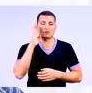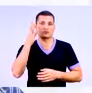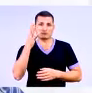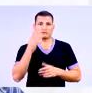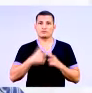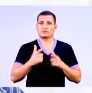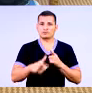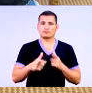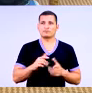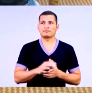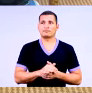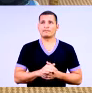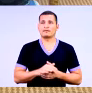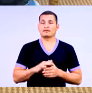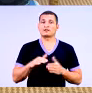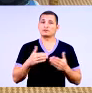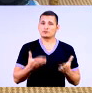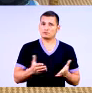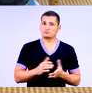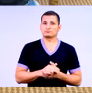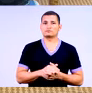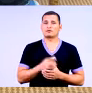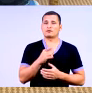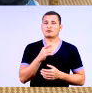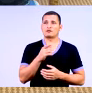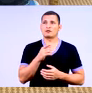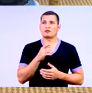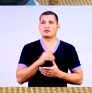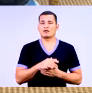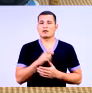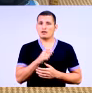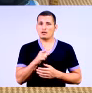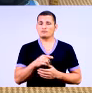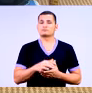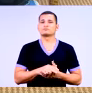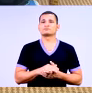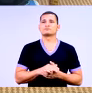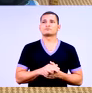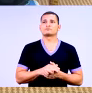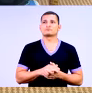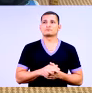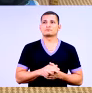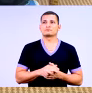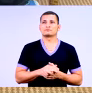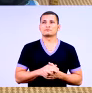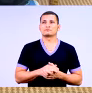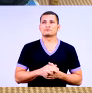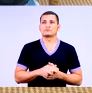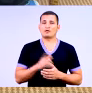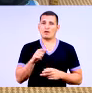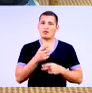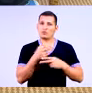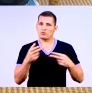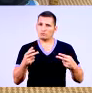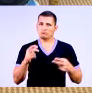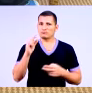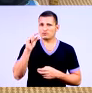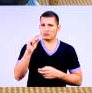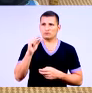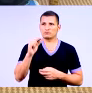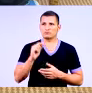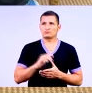problema. Então, assim, essa abordagem que ela teve, ela é uma abordagem muito pertinente, porque são coisas pequenas que às